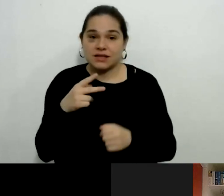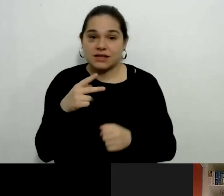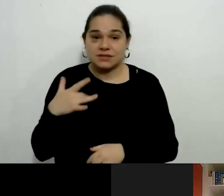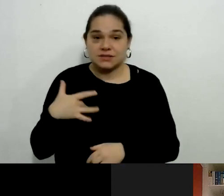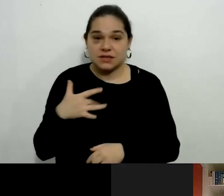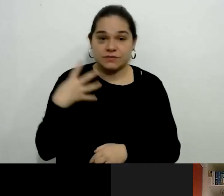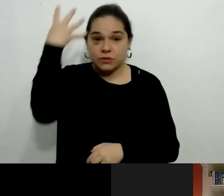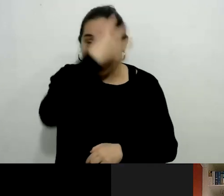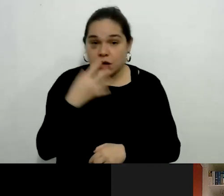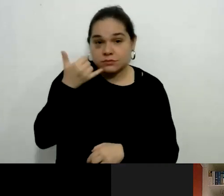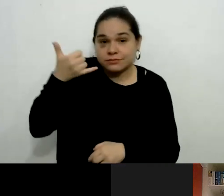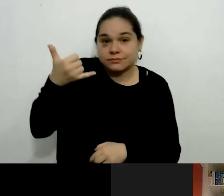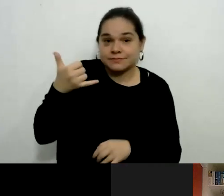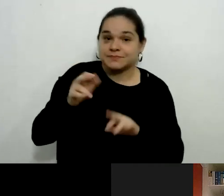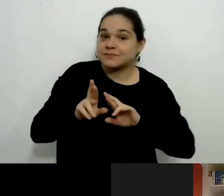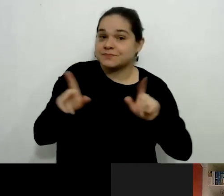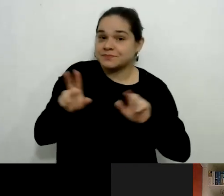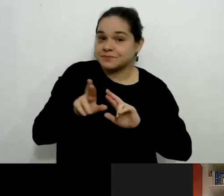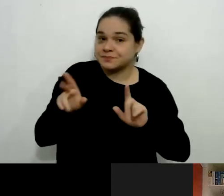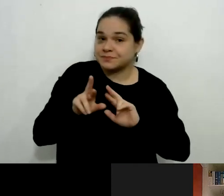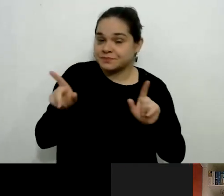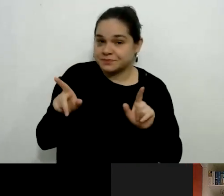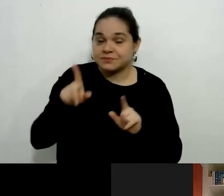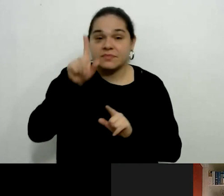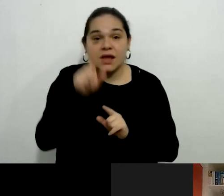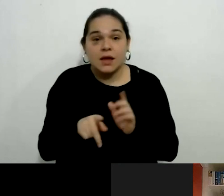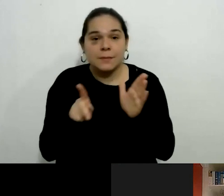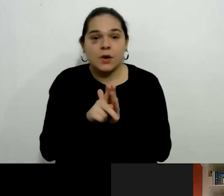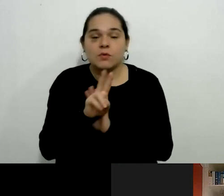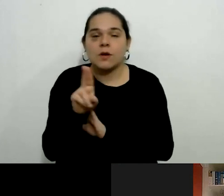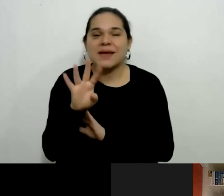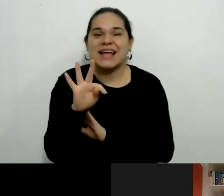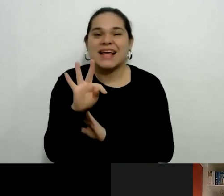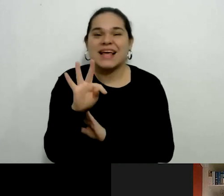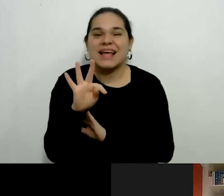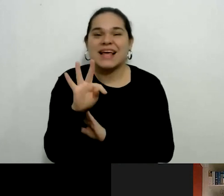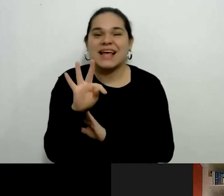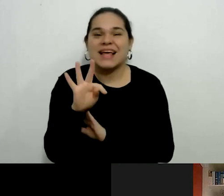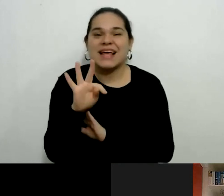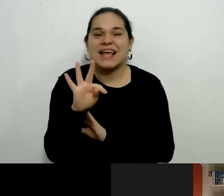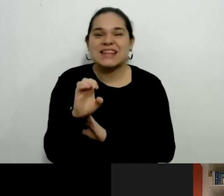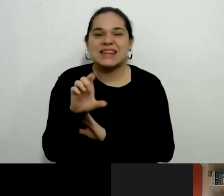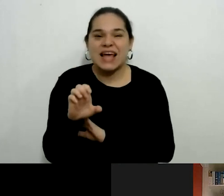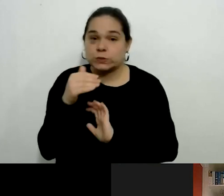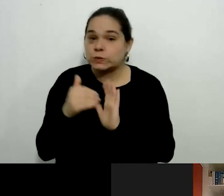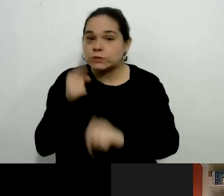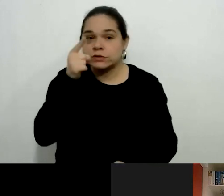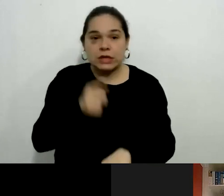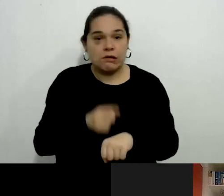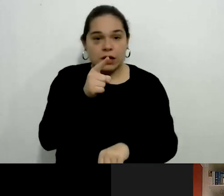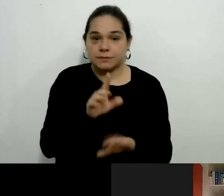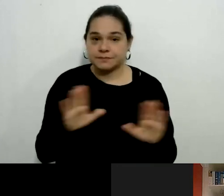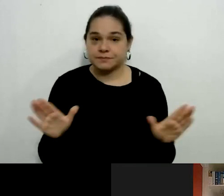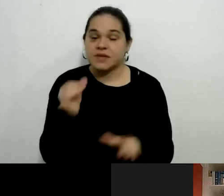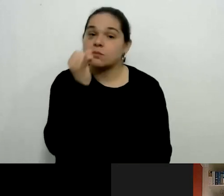dificuldade. A TopMed tem esse plano de telemedicina que é tudo feito na hora. Por exemplo, você teve um problema,